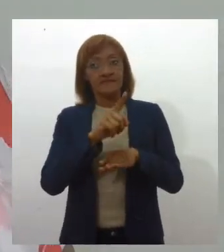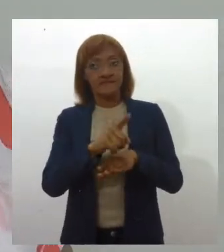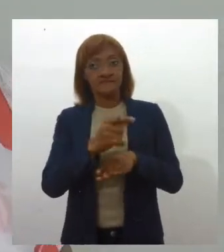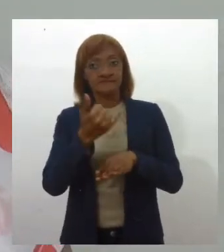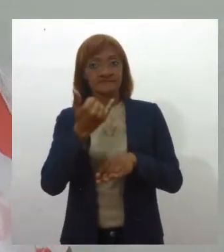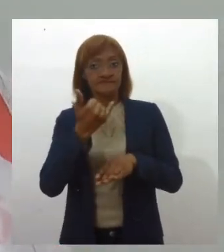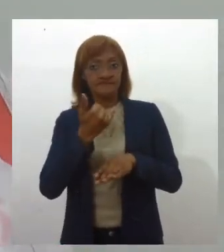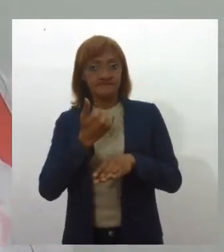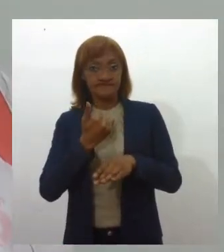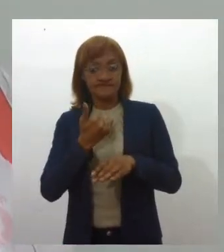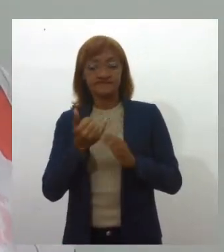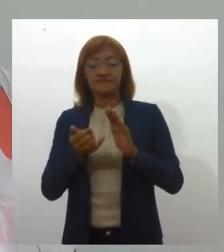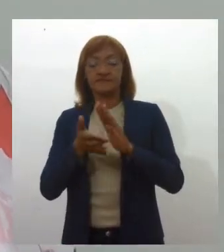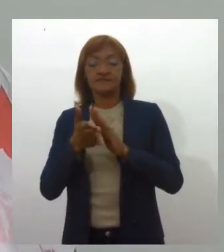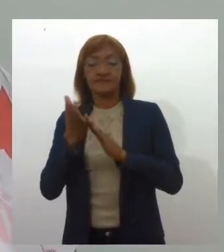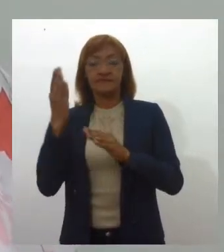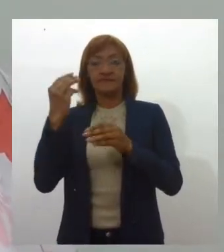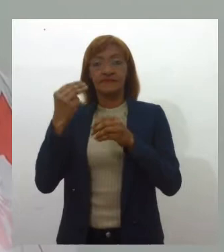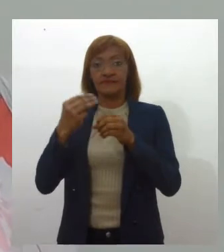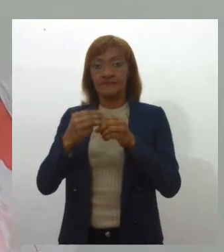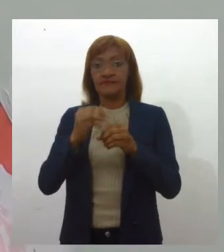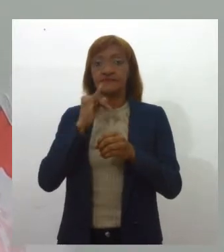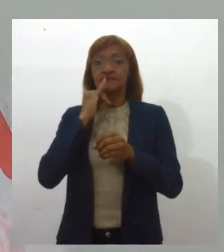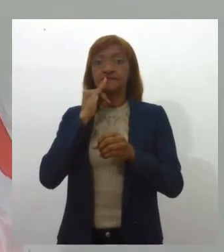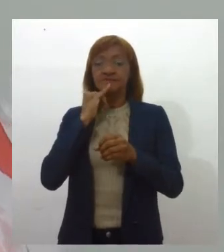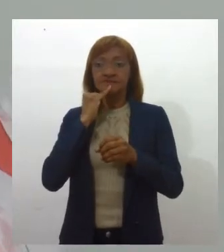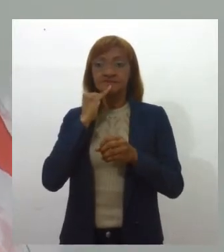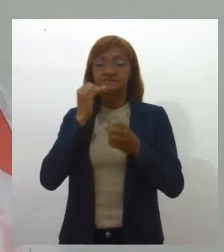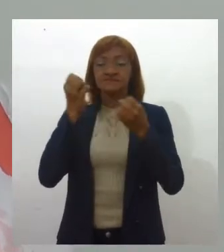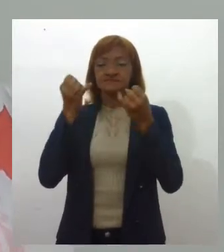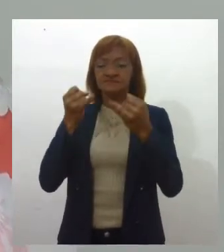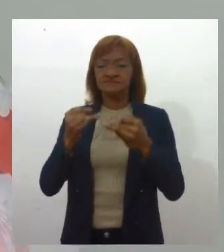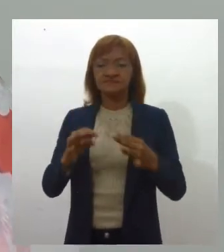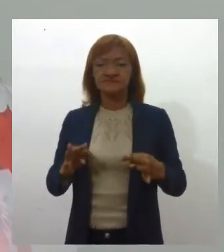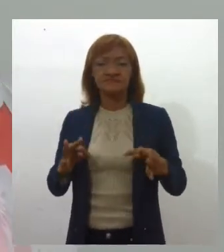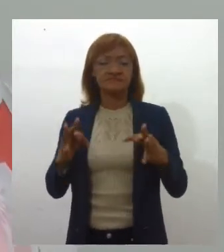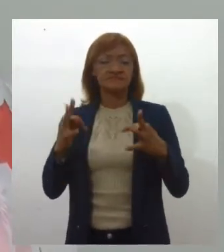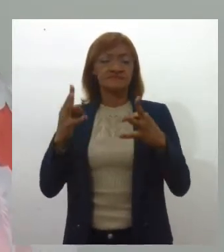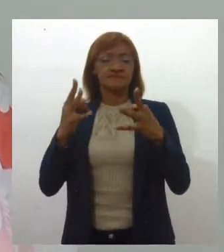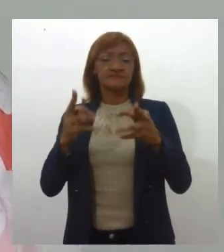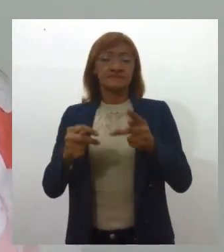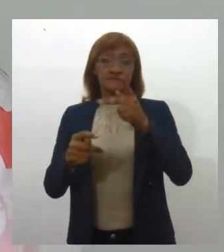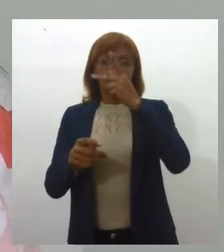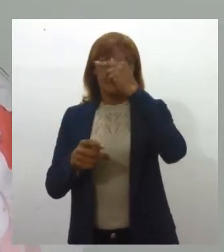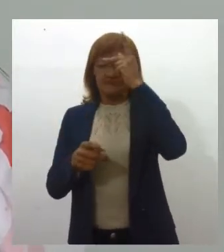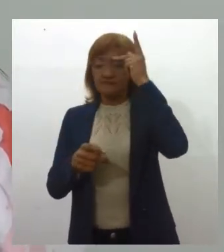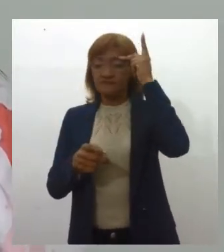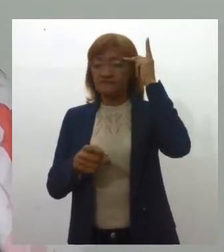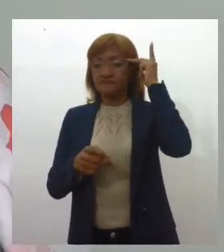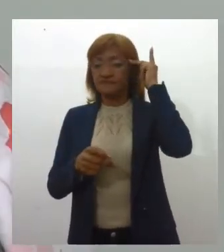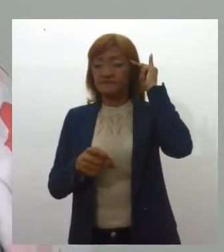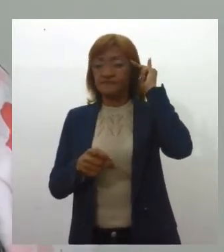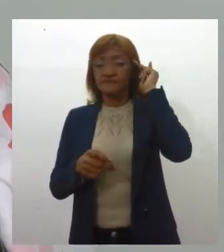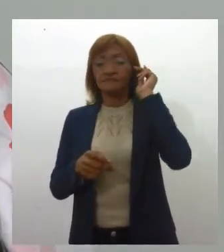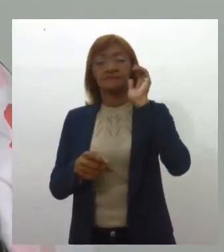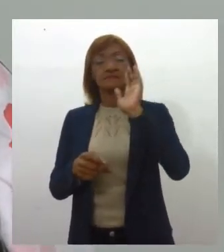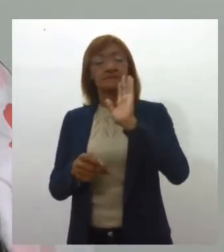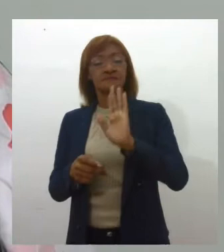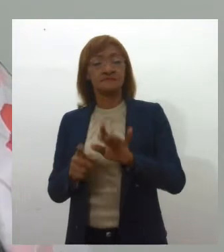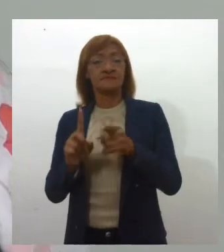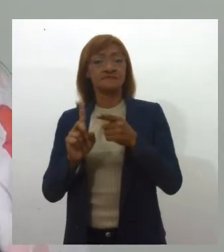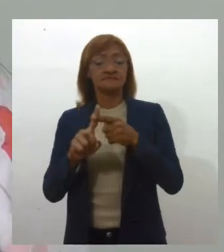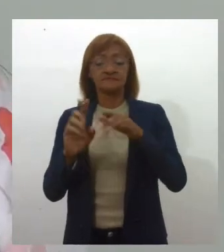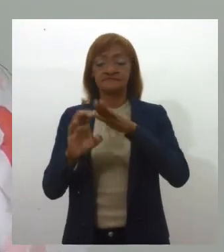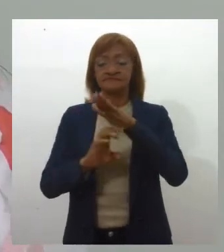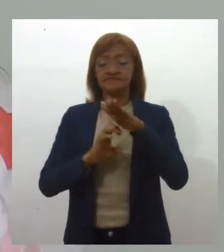nosso município Itabaiana, prestar esclarecimento a toda aquela população sobre o serviço que a DESO está fazendo no